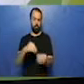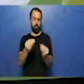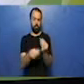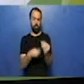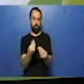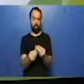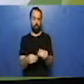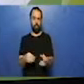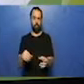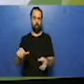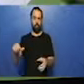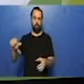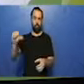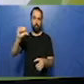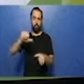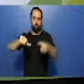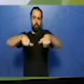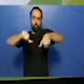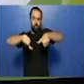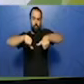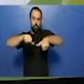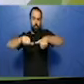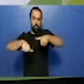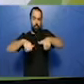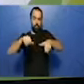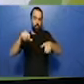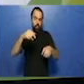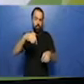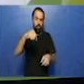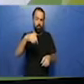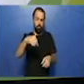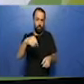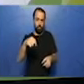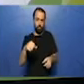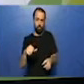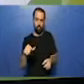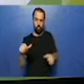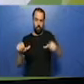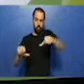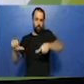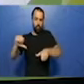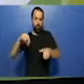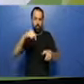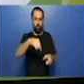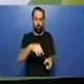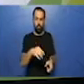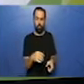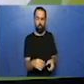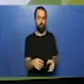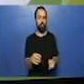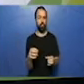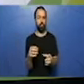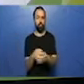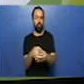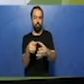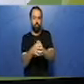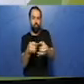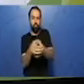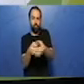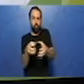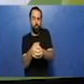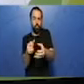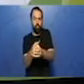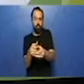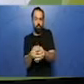as partículas sólidas da água formando flocos. Esses flocos, eles possuem uma densidade maior e eles vão para o